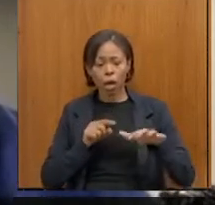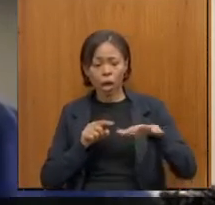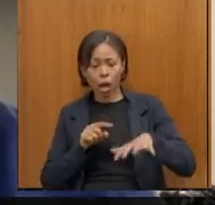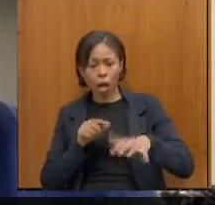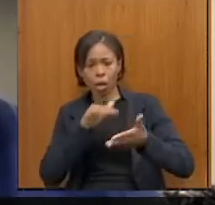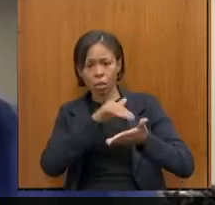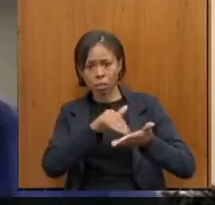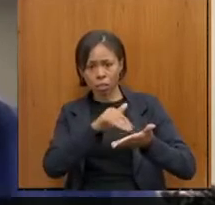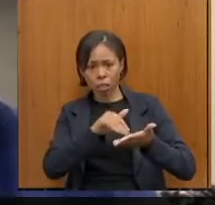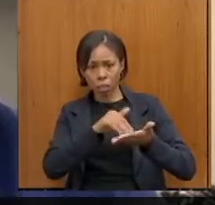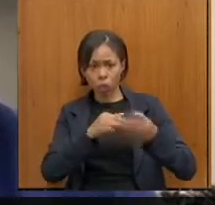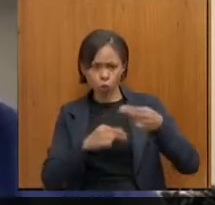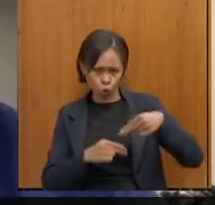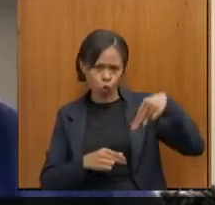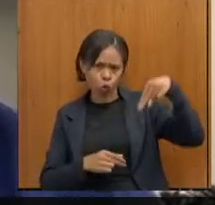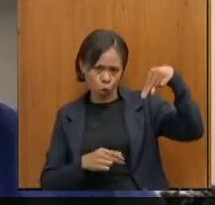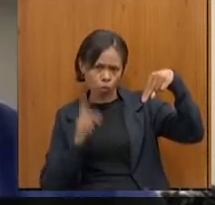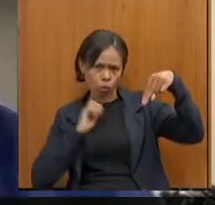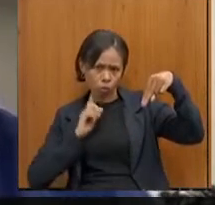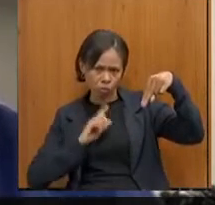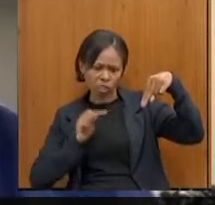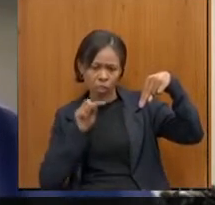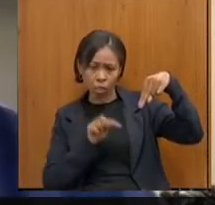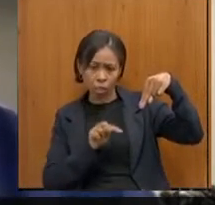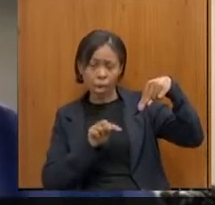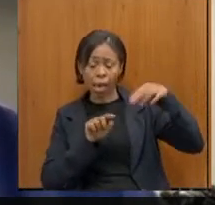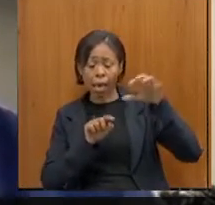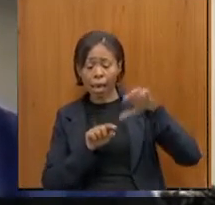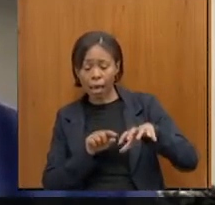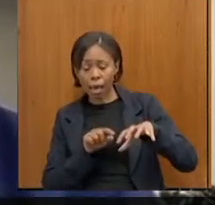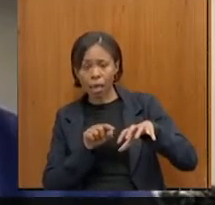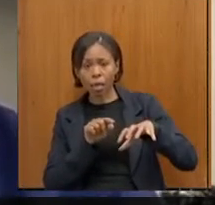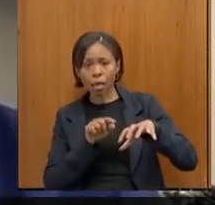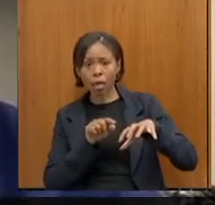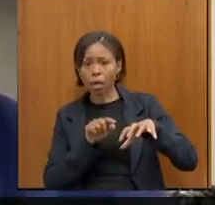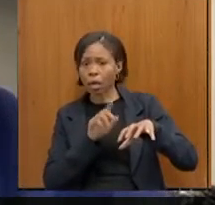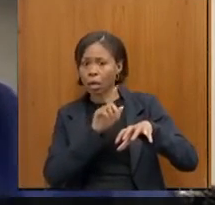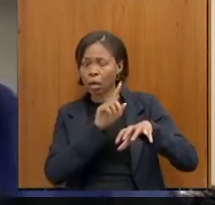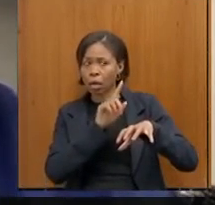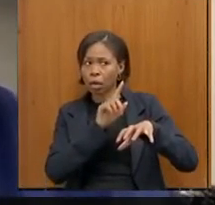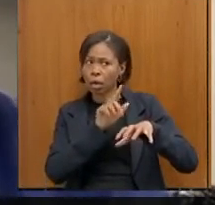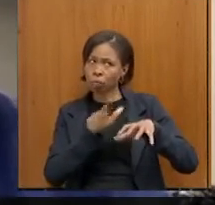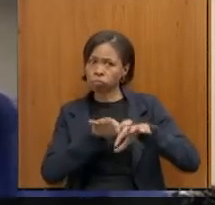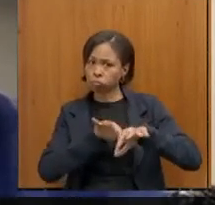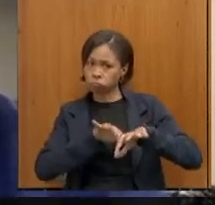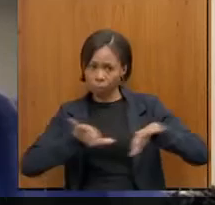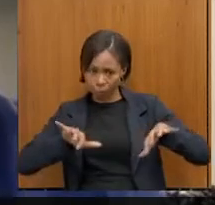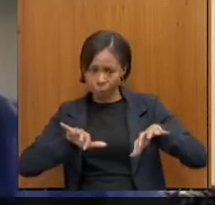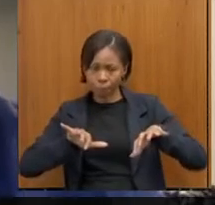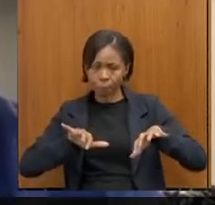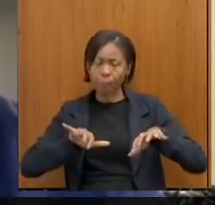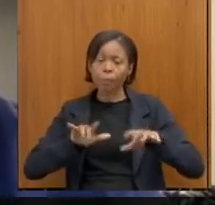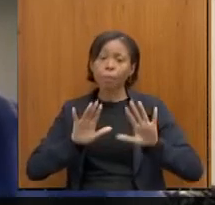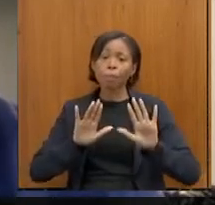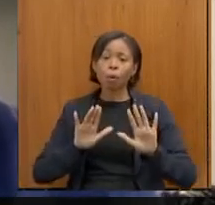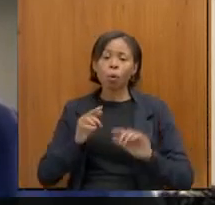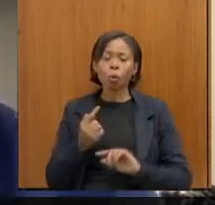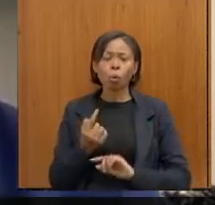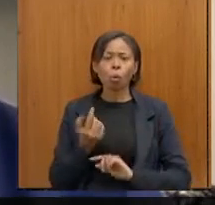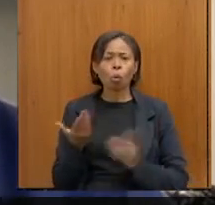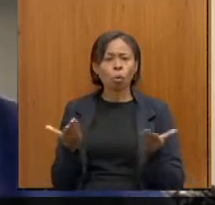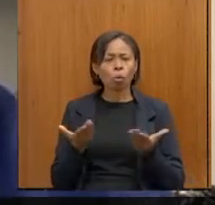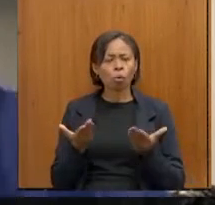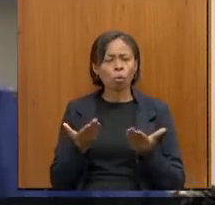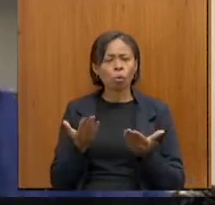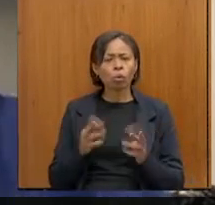de Minas mas por outro lado fortalecimento do íntimo e hoje que está à frente desta instituição é o